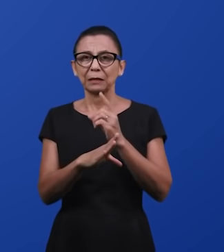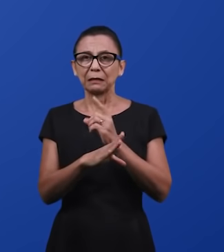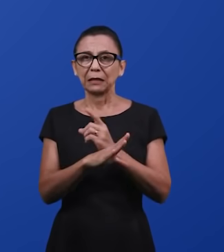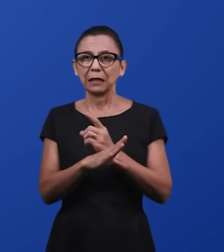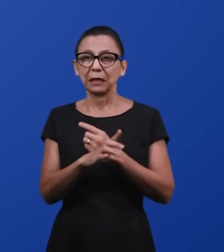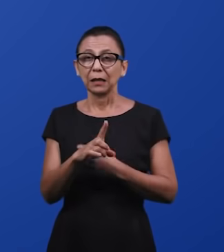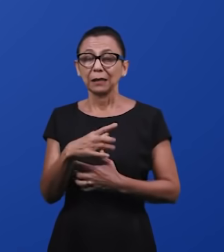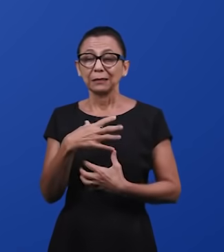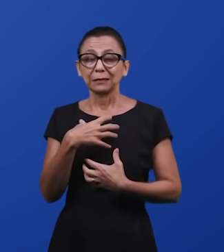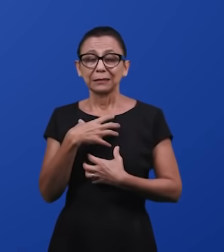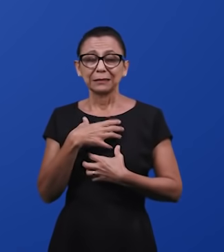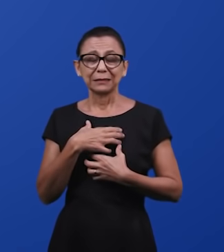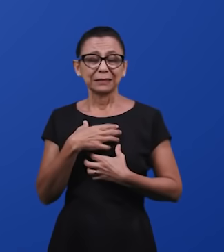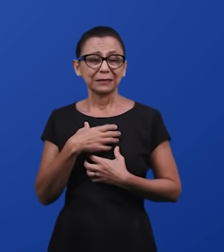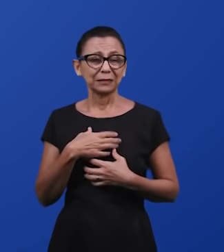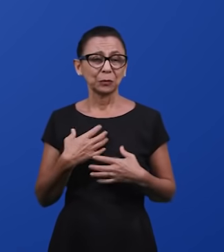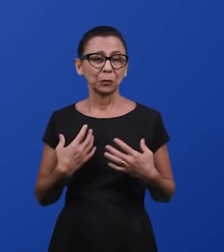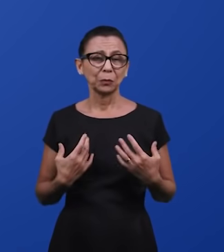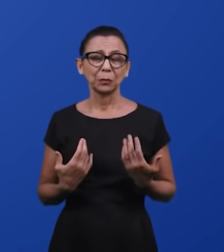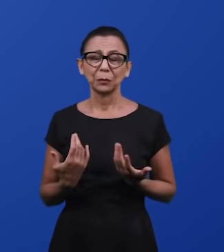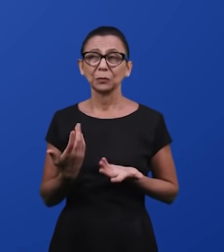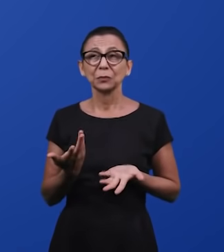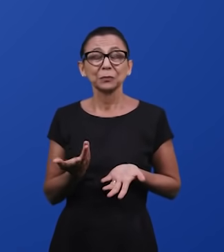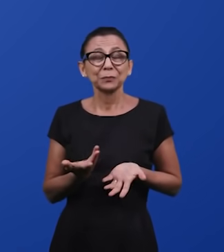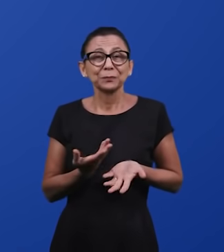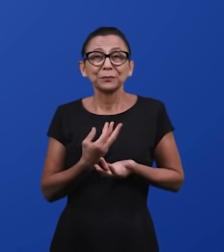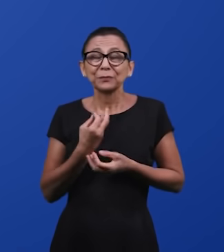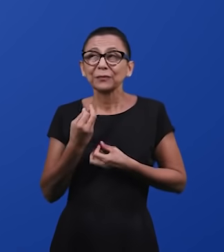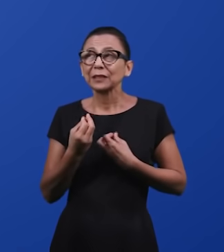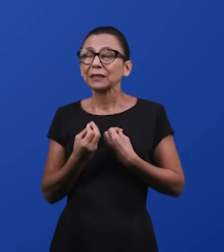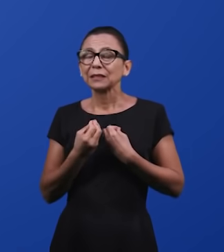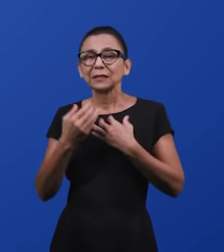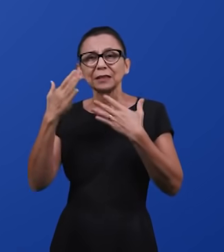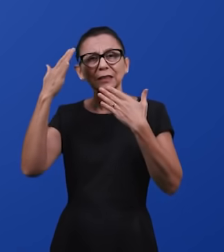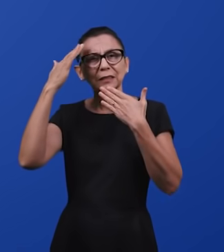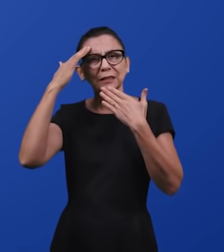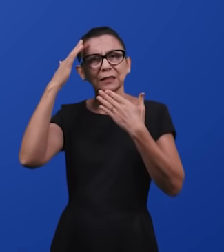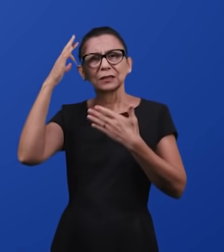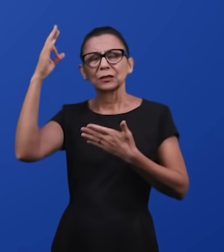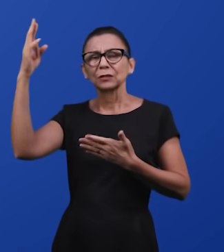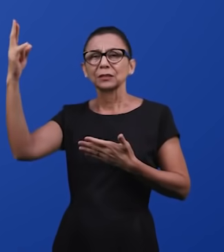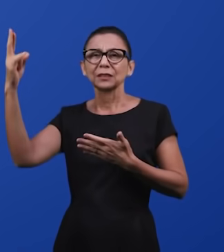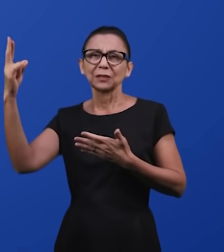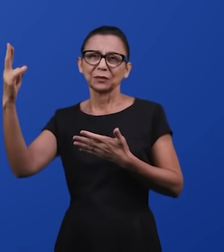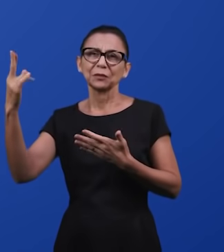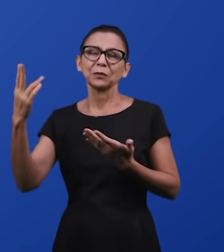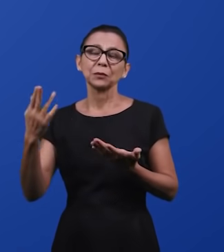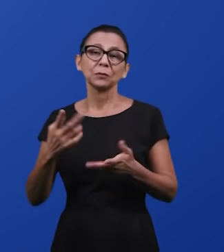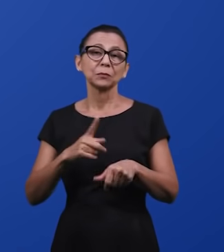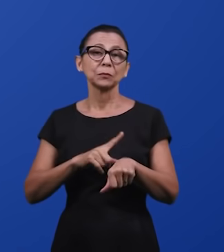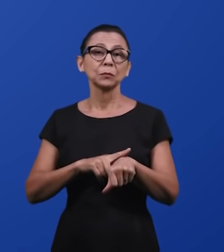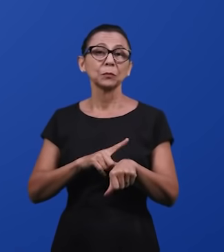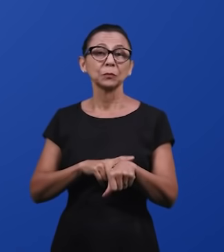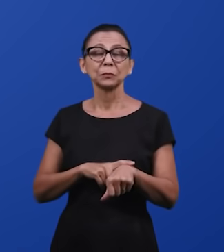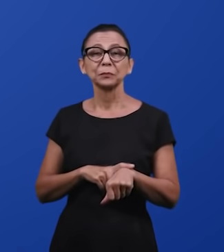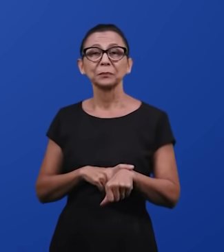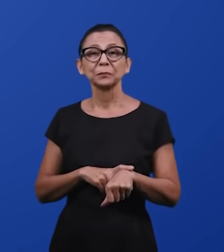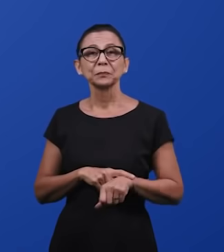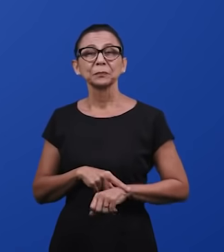se sentiu ali tão agradecida ali pelo Senhor, ali, ela glorificou tanto o nome do Senhor naquele